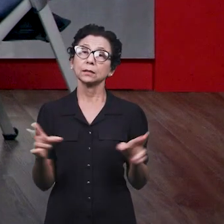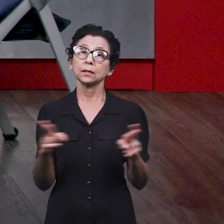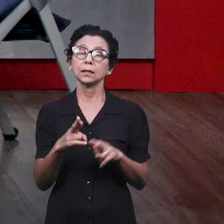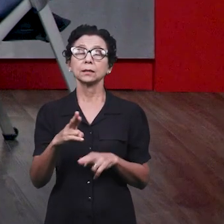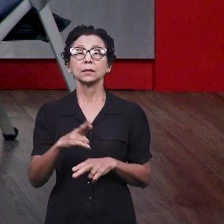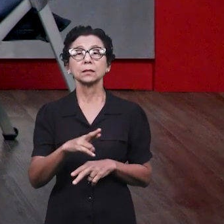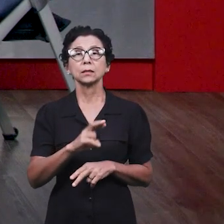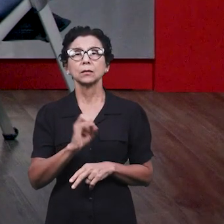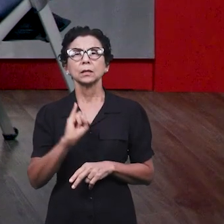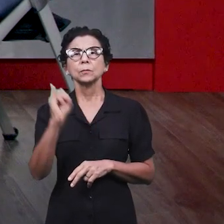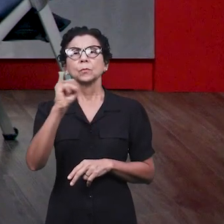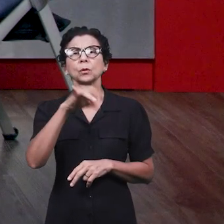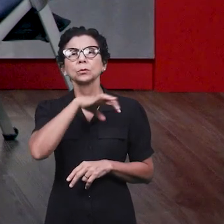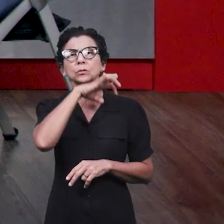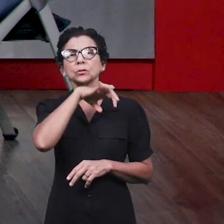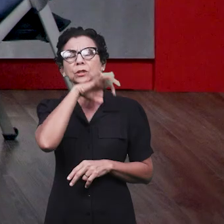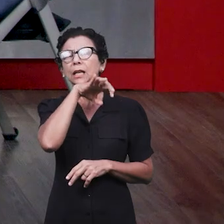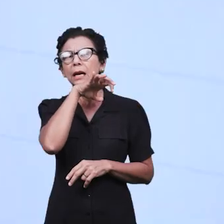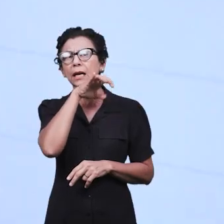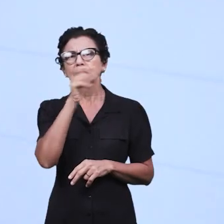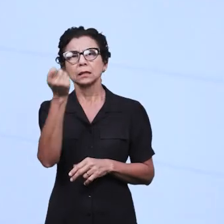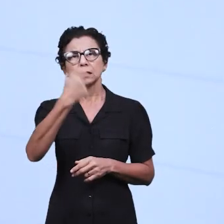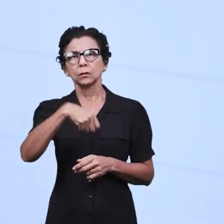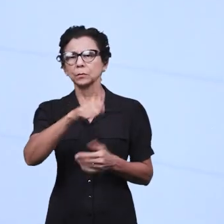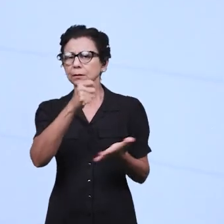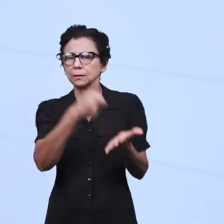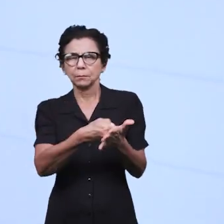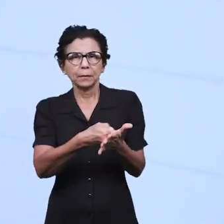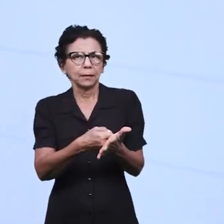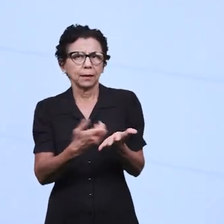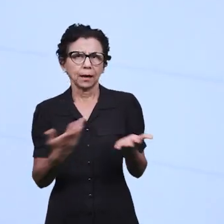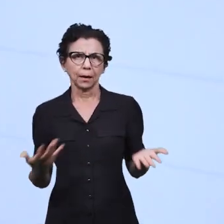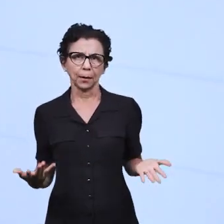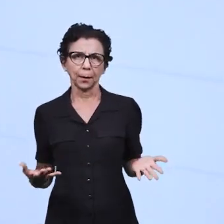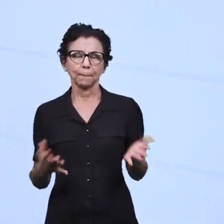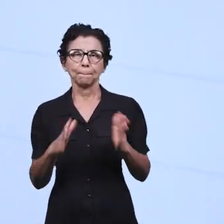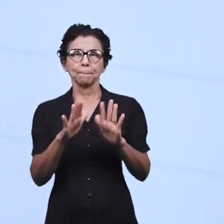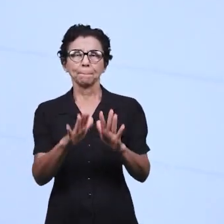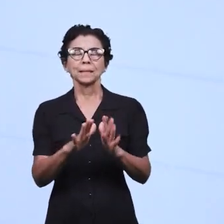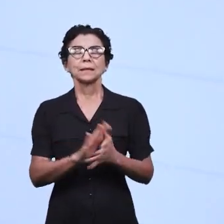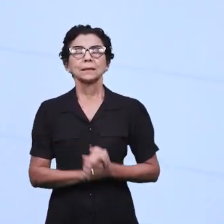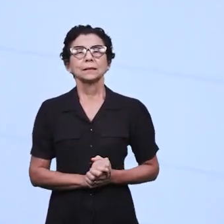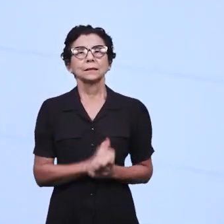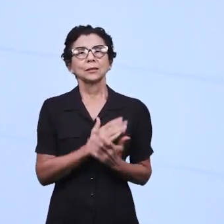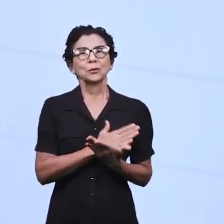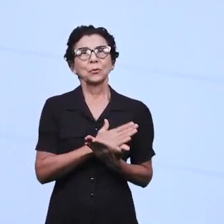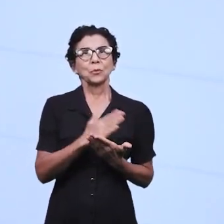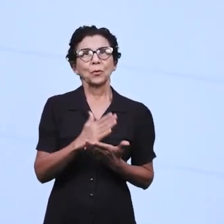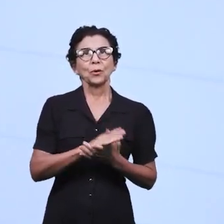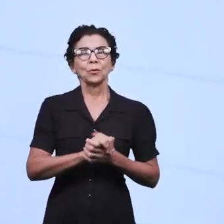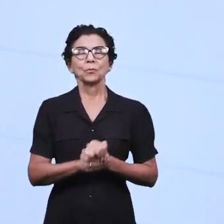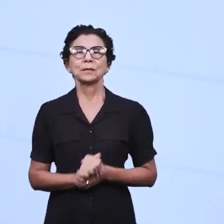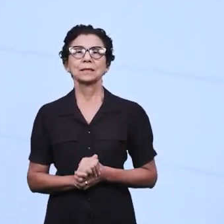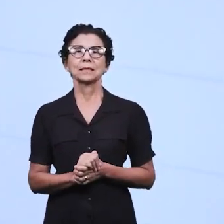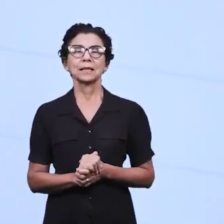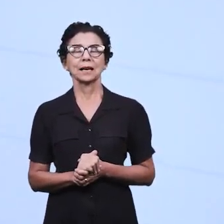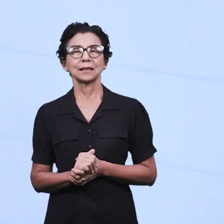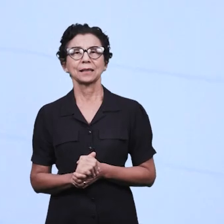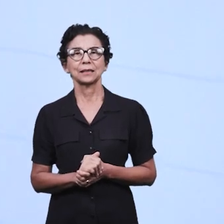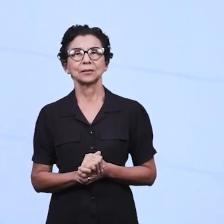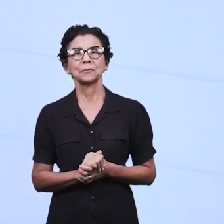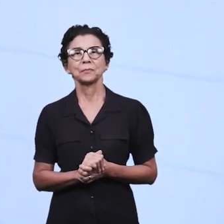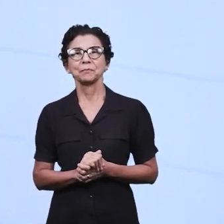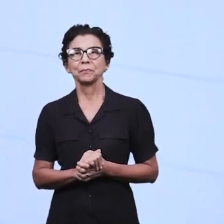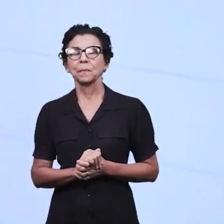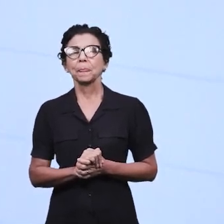das doenças graves. Mas assim, os direitos são diversos. A gente pode começar, primeiramente, falando sobre a isenção de imposto de renda.